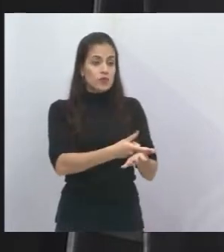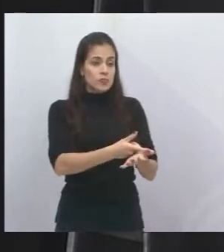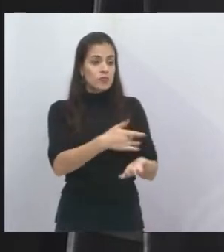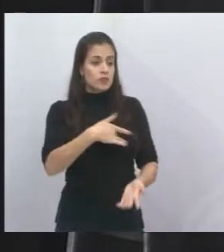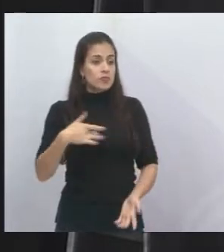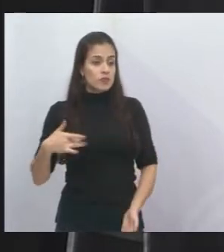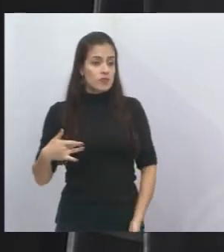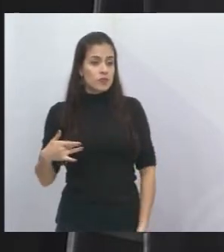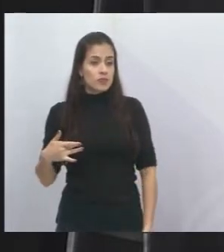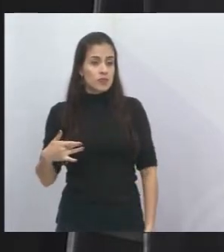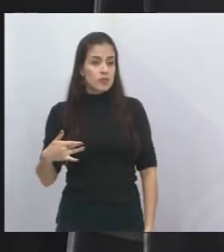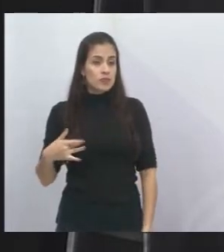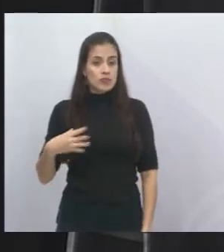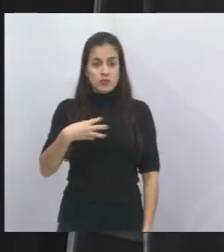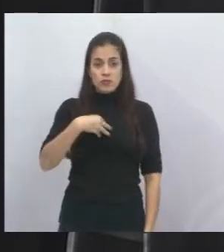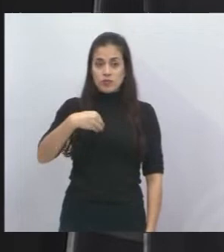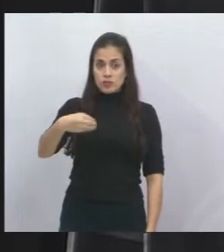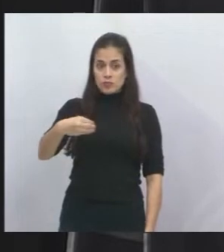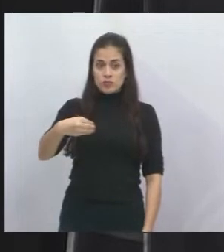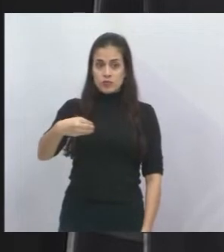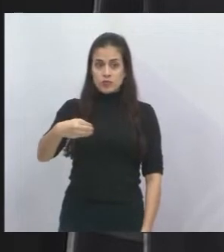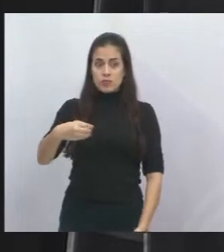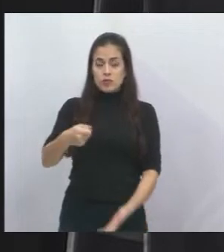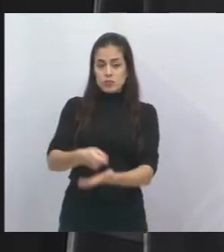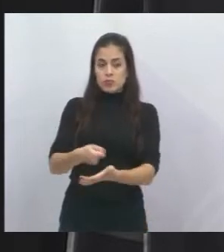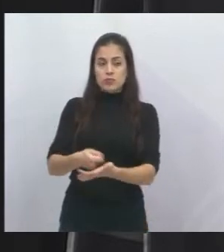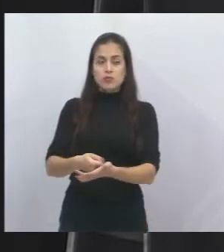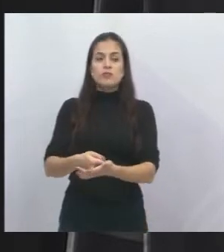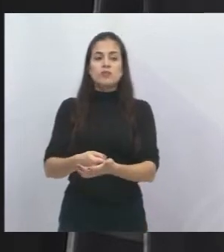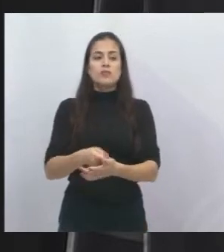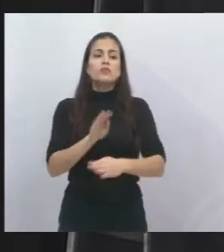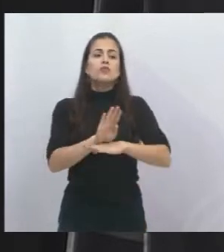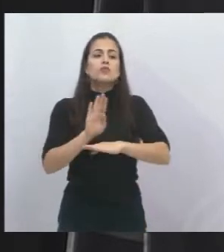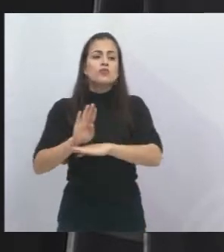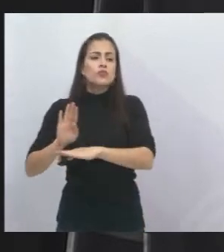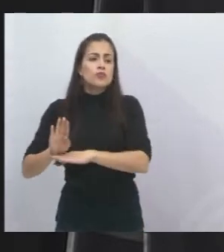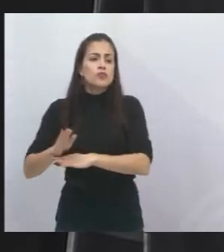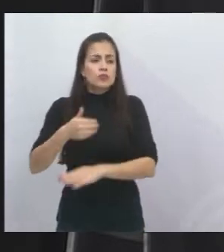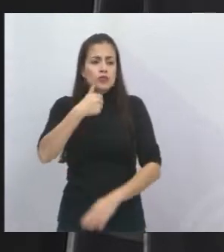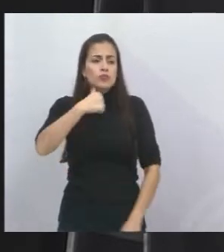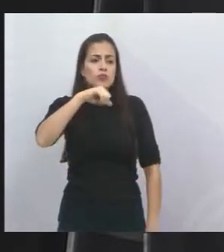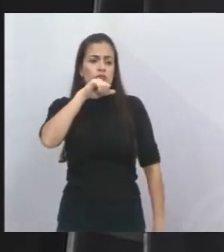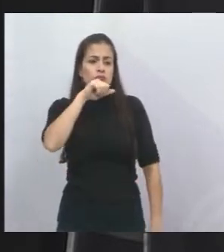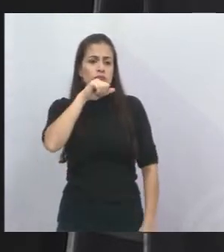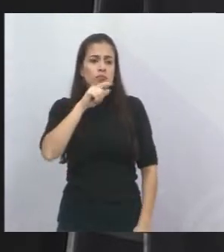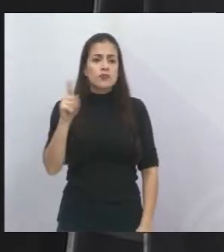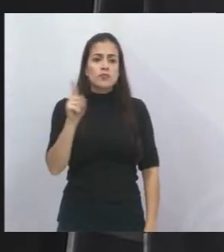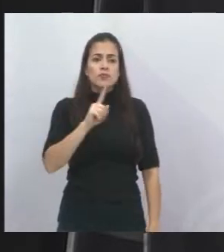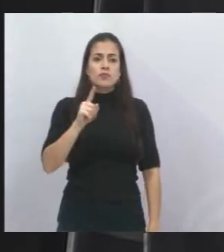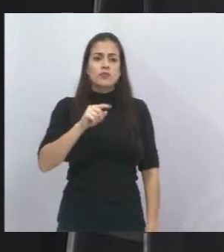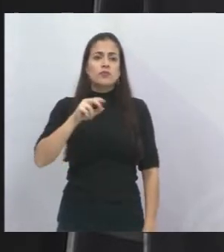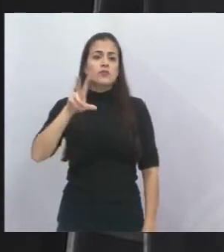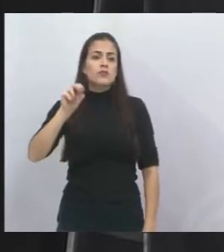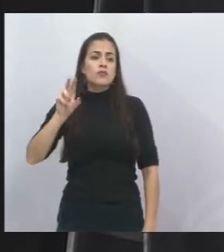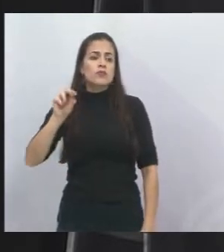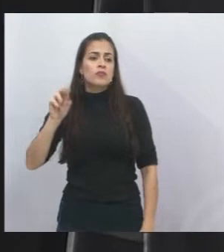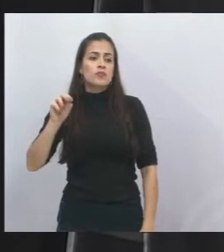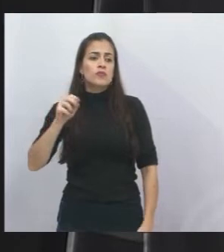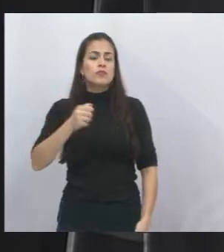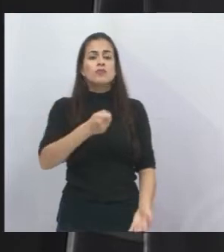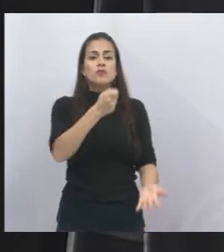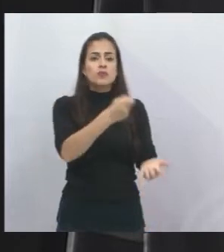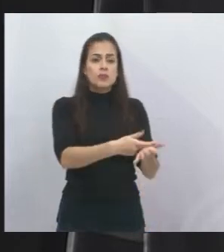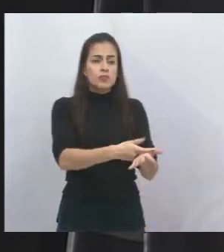E os filhos, na sua obrigação, colaboram com essa mãe. Não é o avô que tem que pagar a conta do neto, me sinto muito, é essa colocação